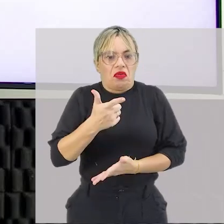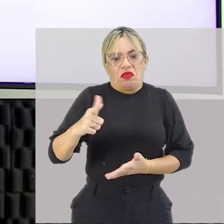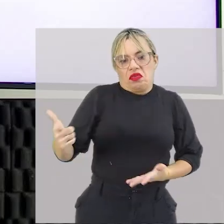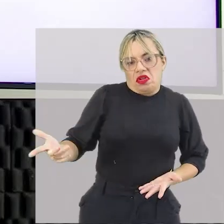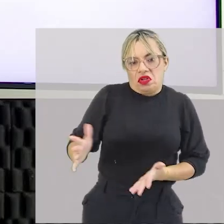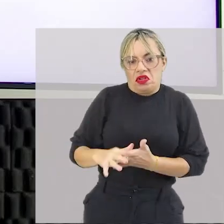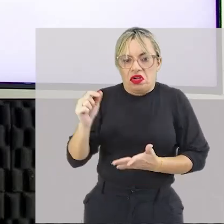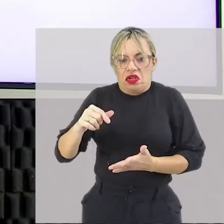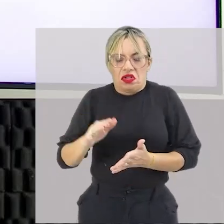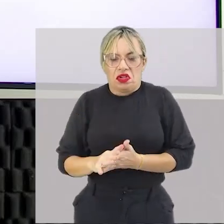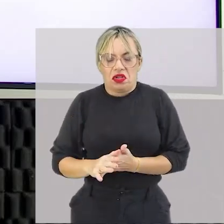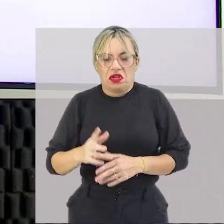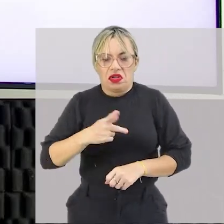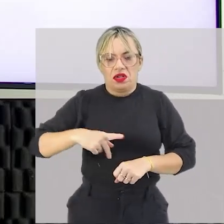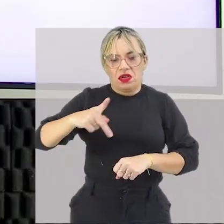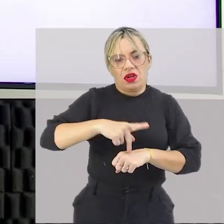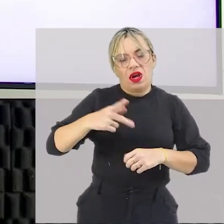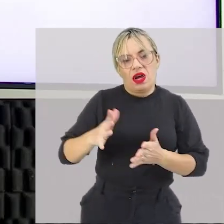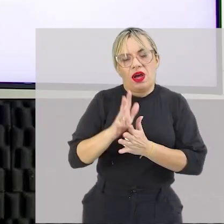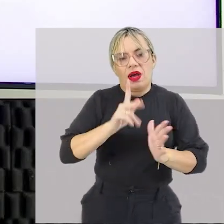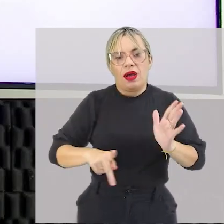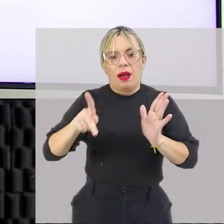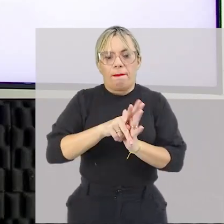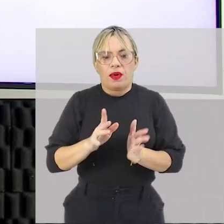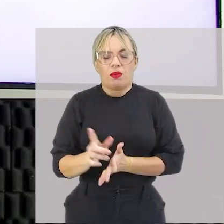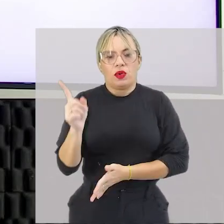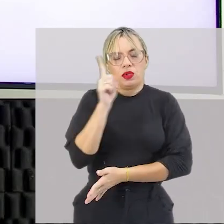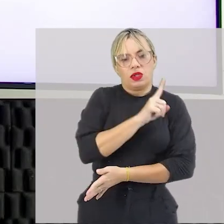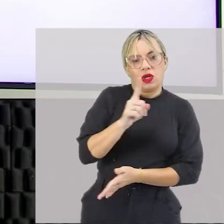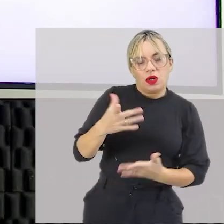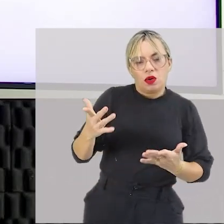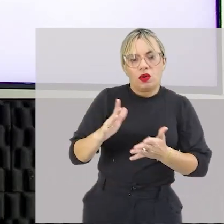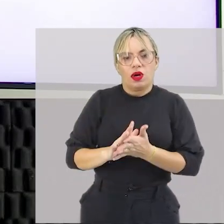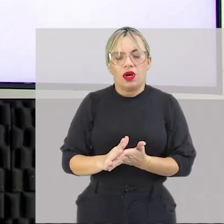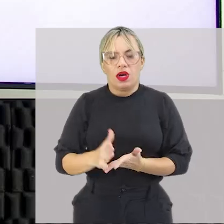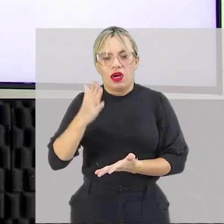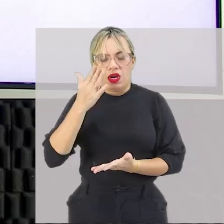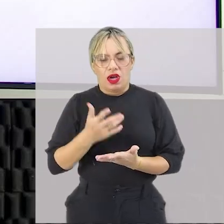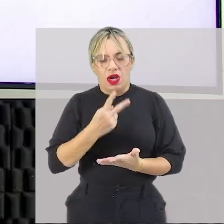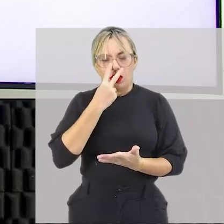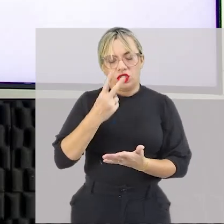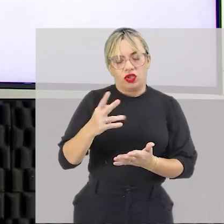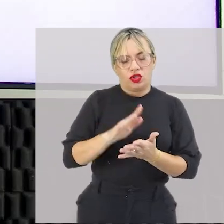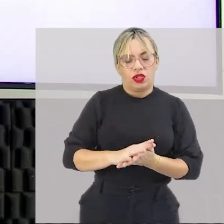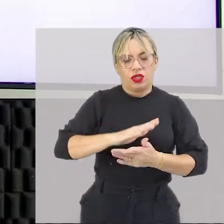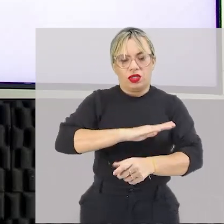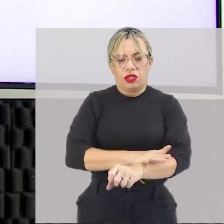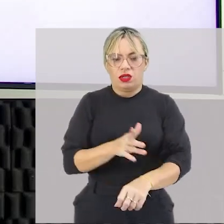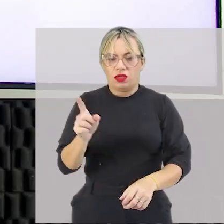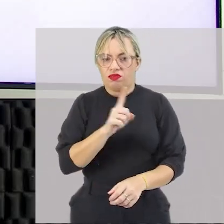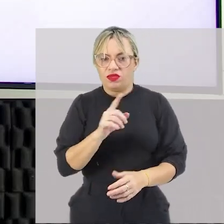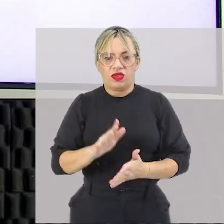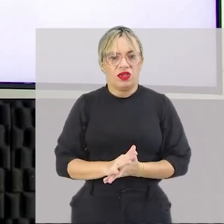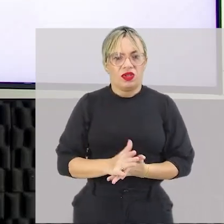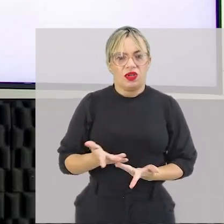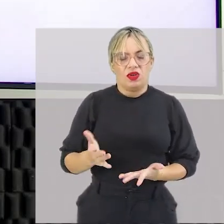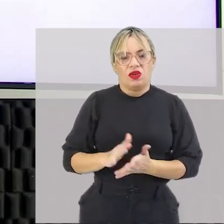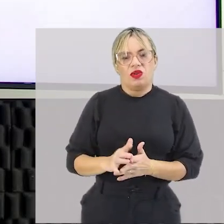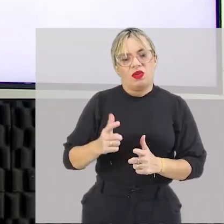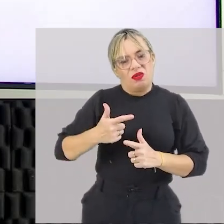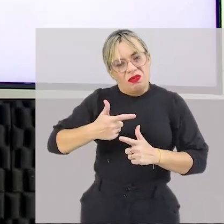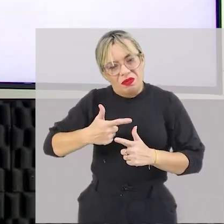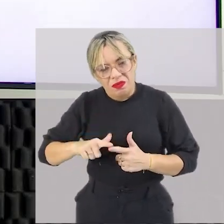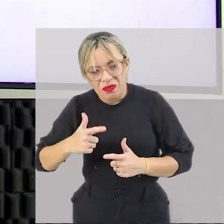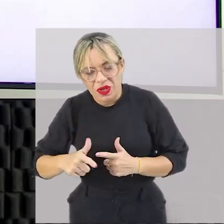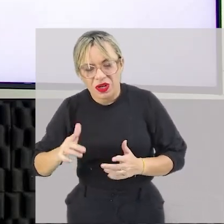resolver. Então, a própria negação do racismo ajudou, ou melhor, não ajudou, atrapalhou o combate ao